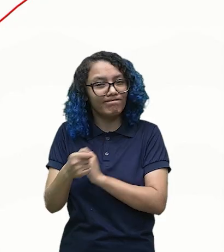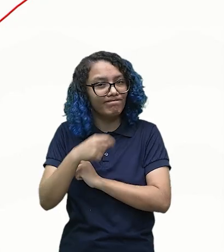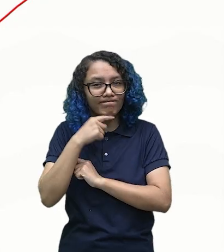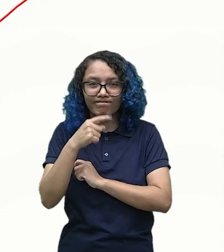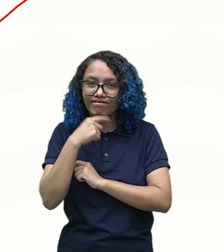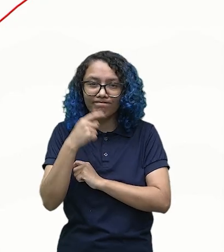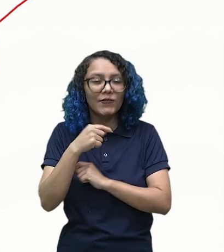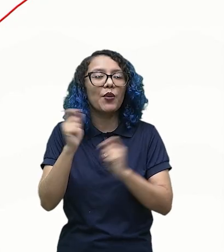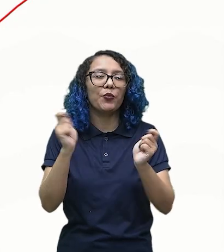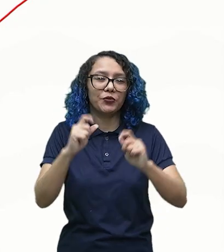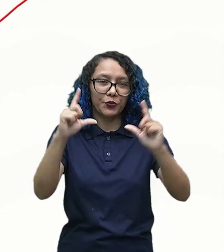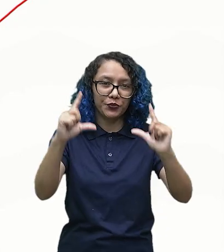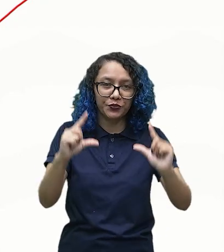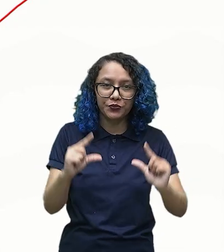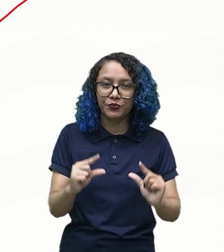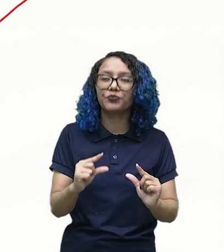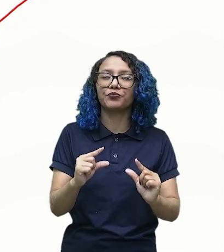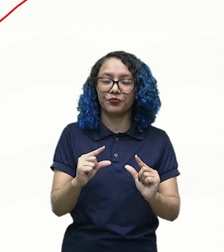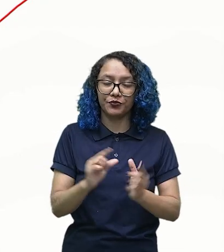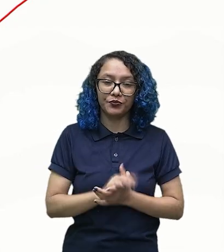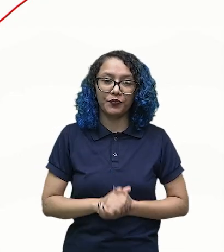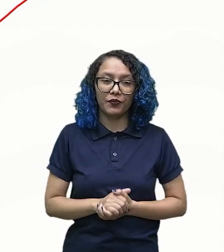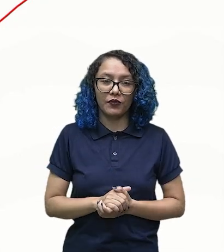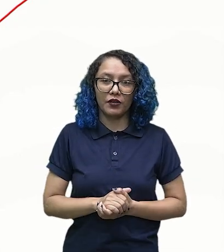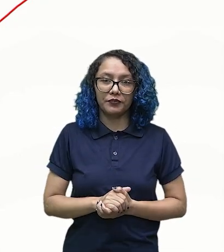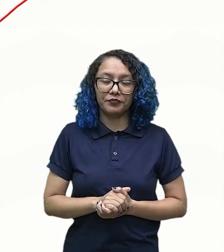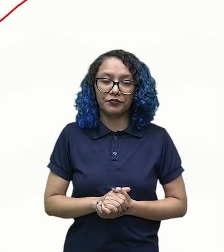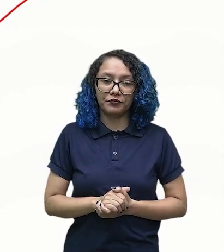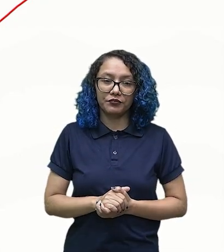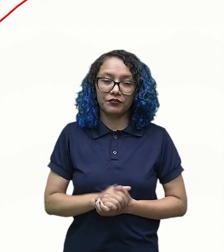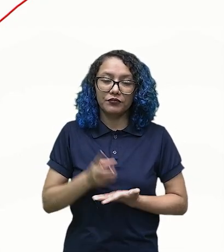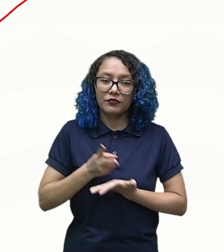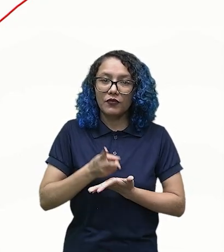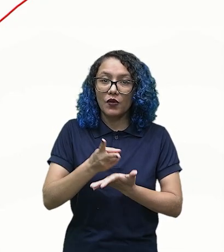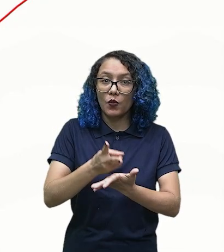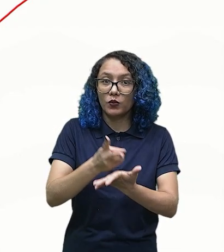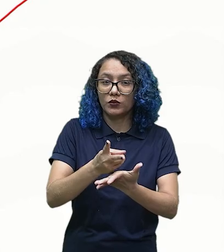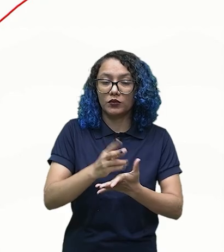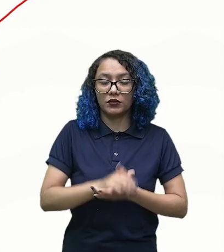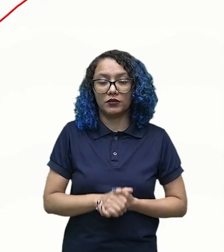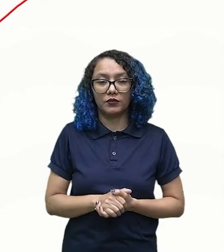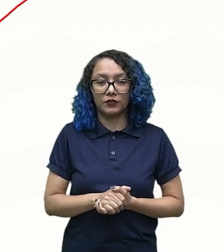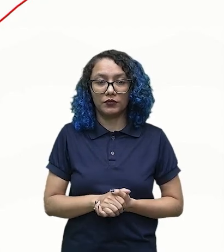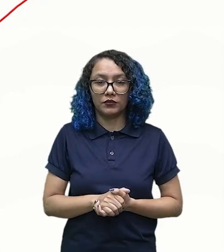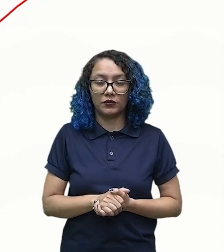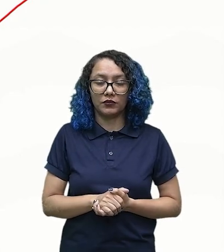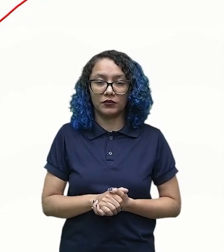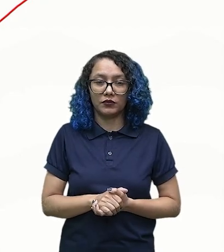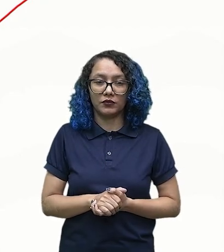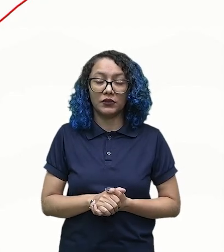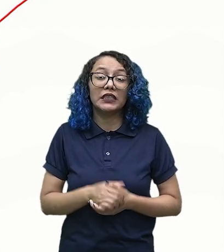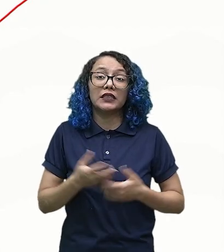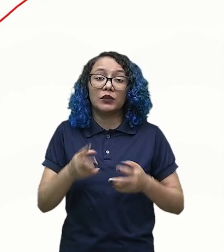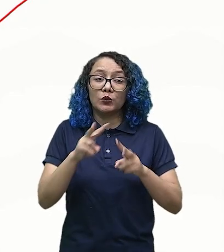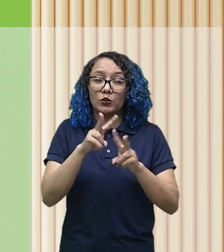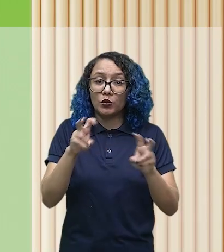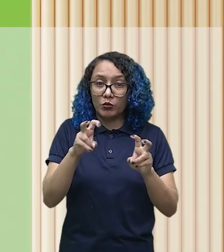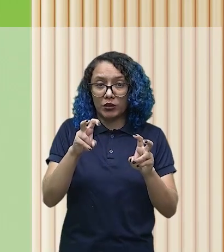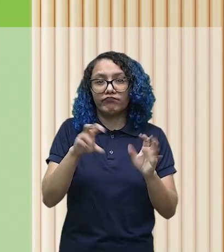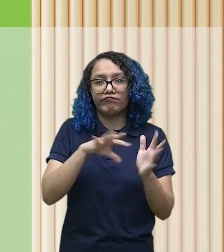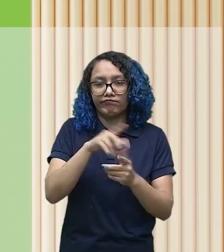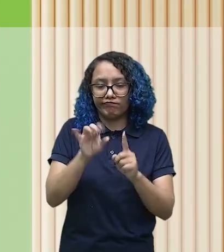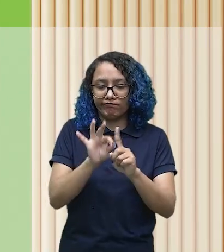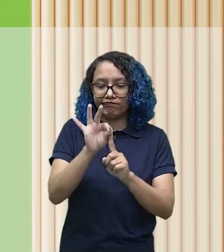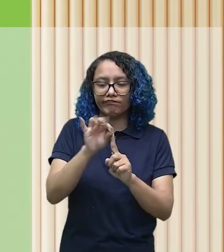da temperatura. Então, com relação a esse aquecimento global que nós estamos percebendo que é